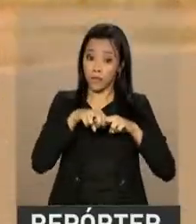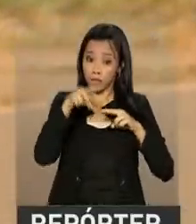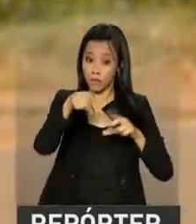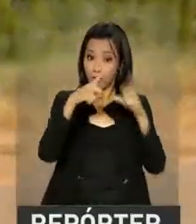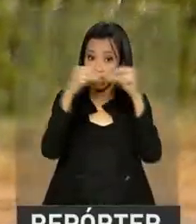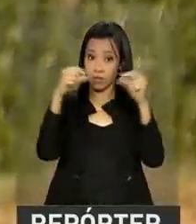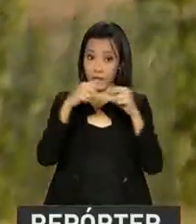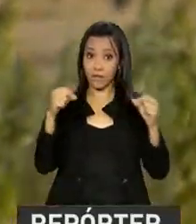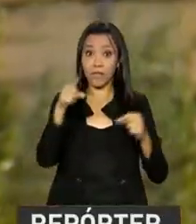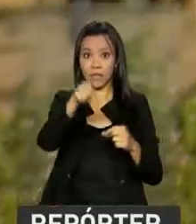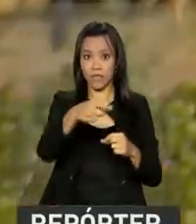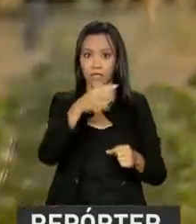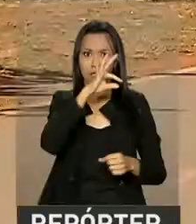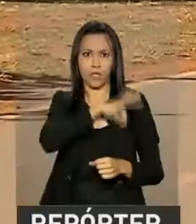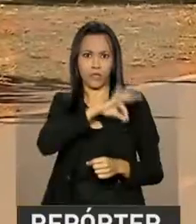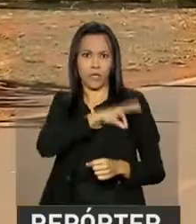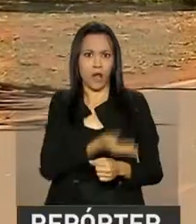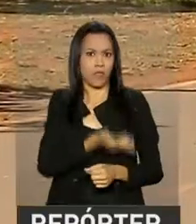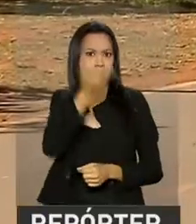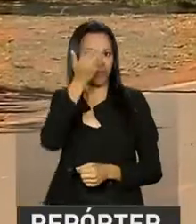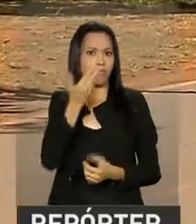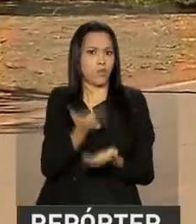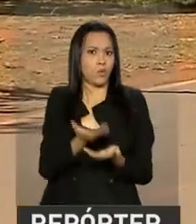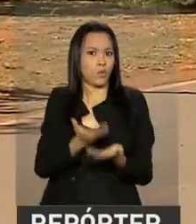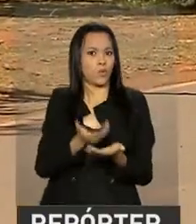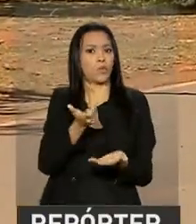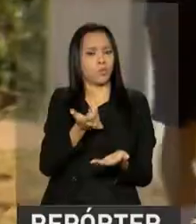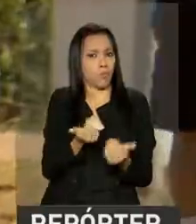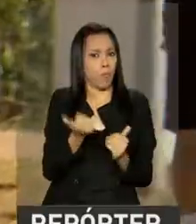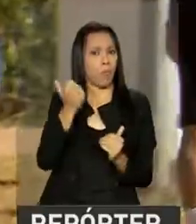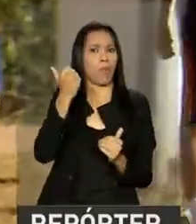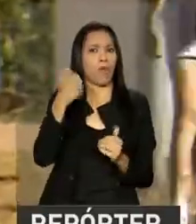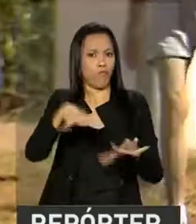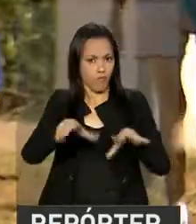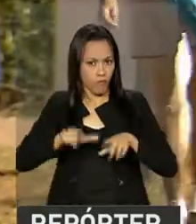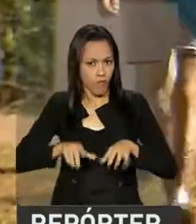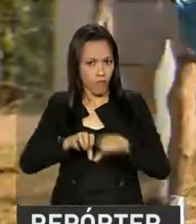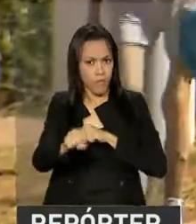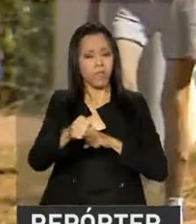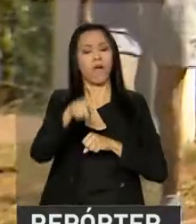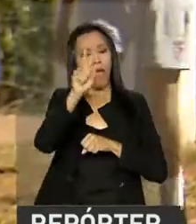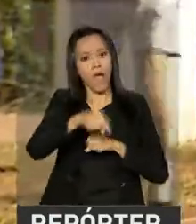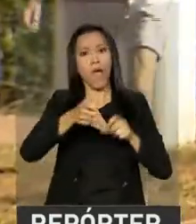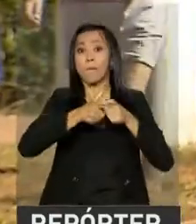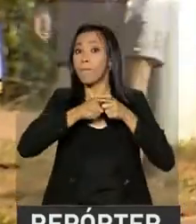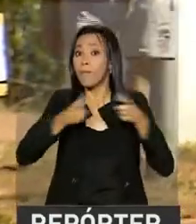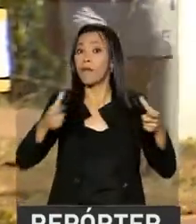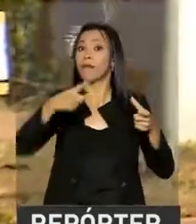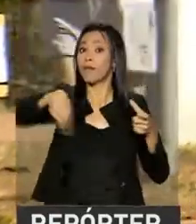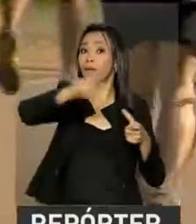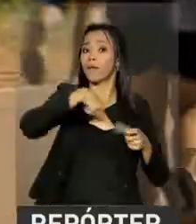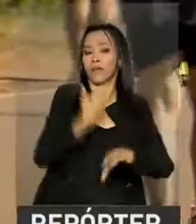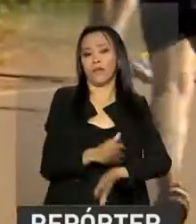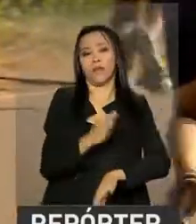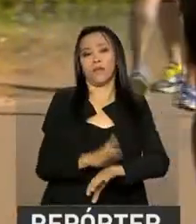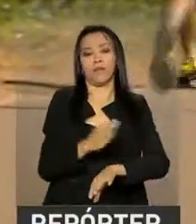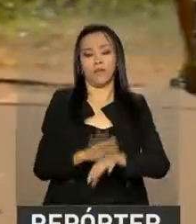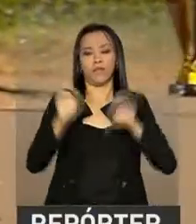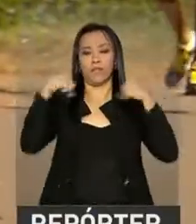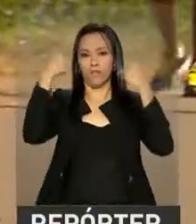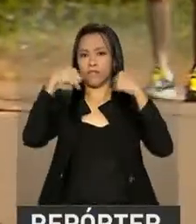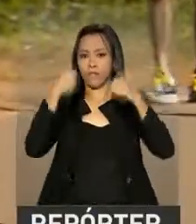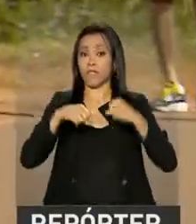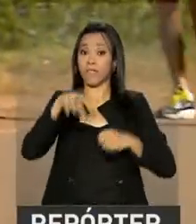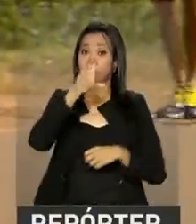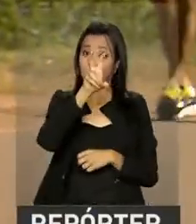com renda per capta escolaridade mais altas do país a ser a unidade da federação em que mais habitantes praticar um exercício